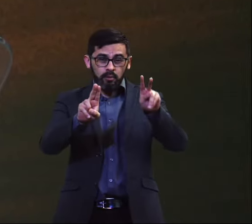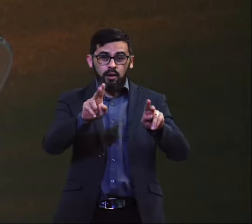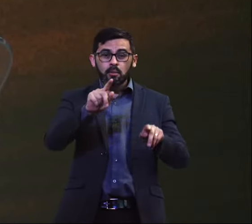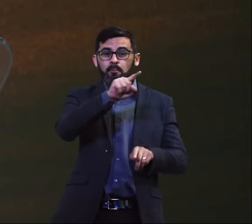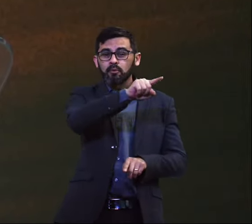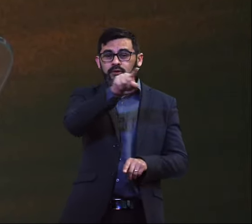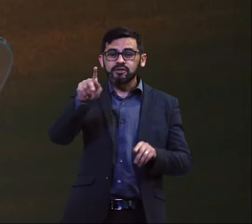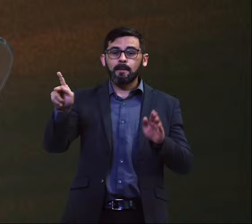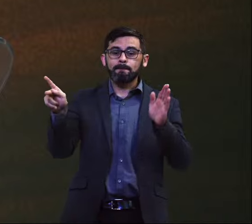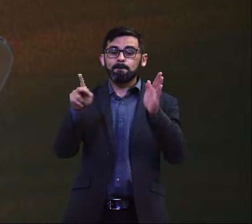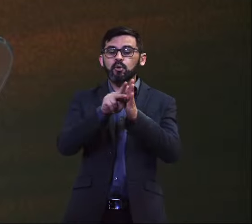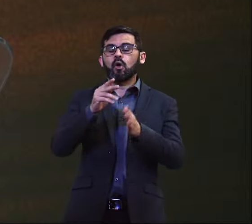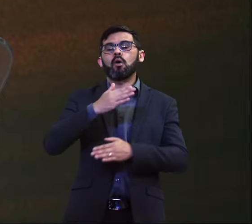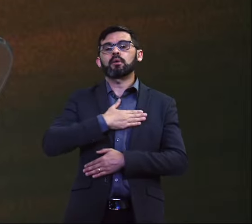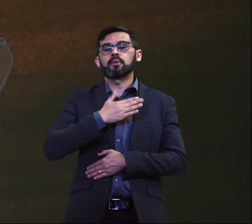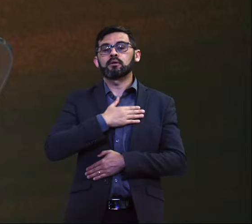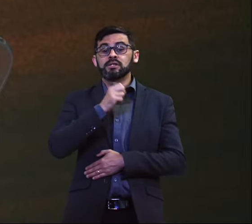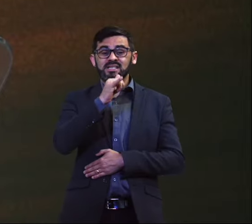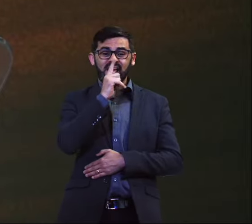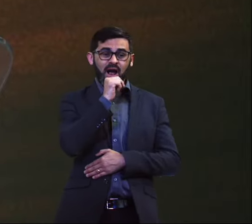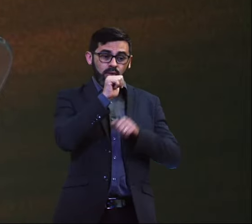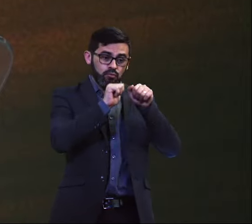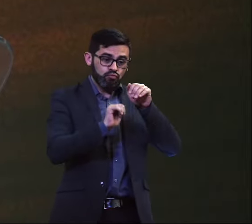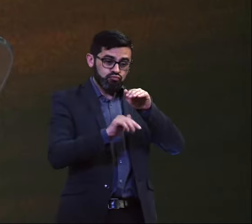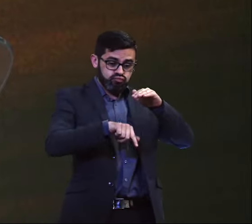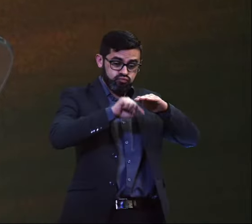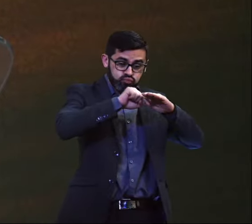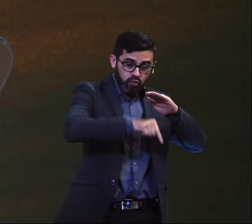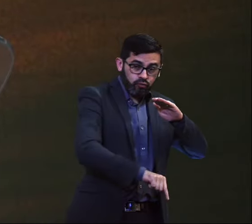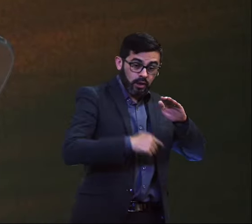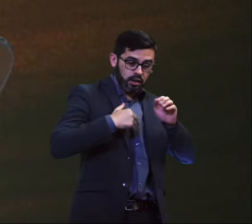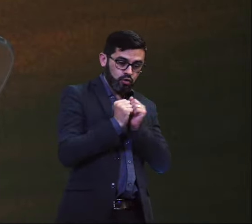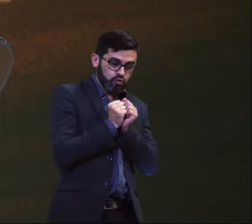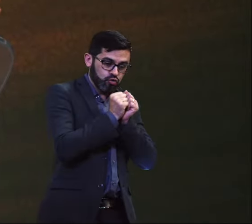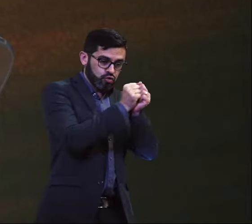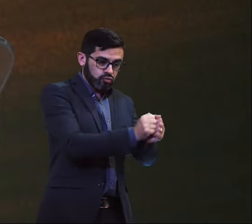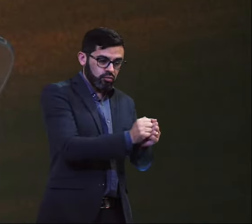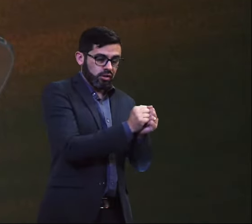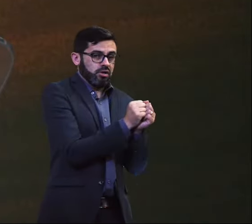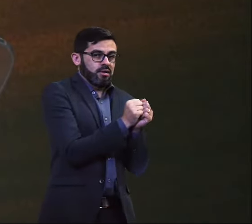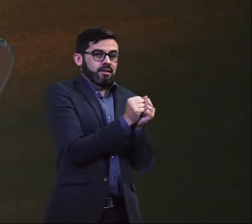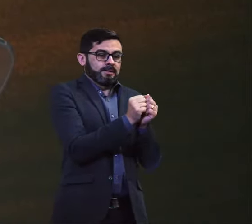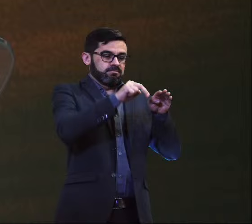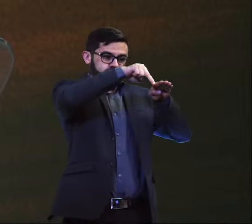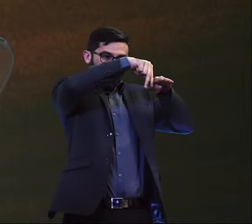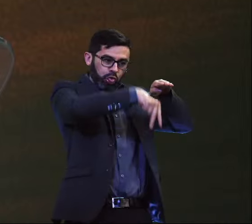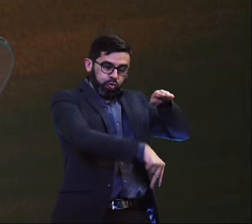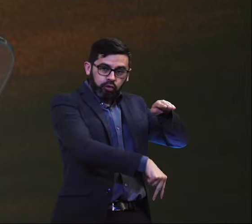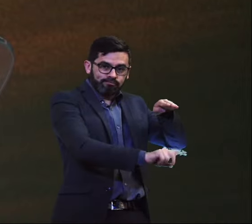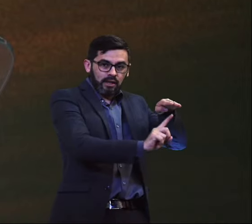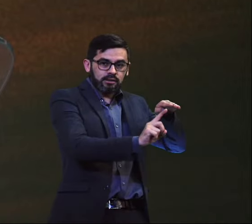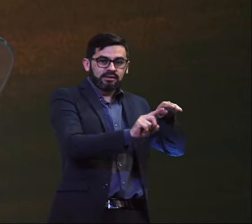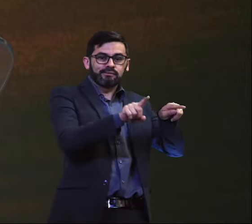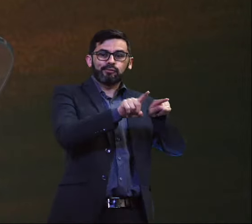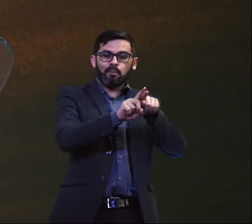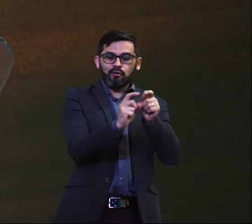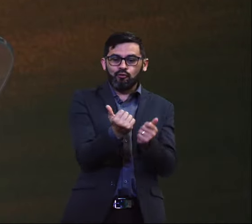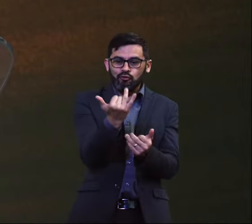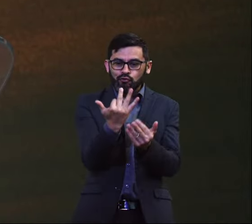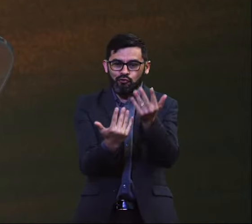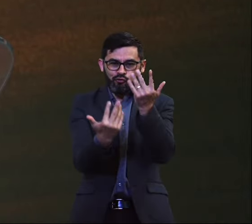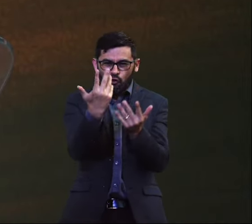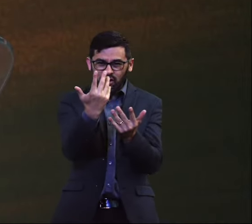Quando atravessar pelas águas profundas, eu estarei ao seu lado. Você não se afogará. Quando passar pelo meio do fogo,